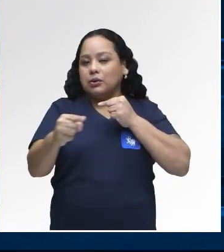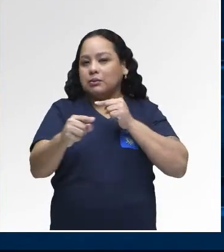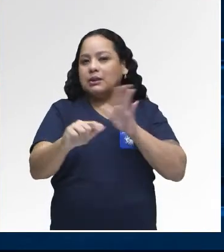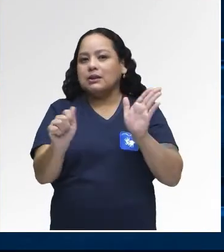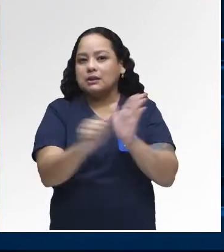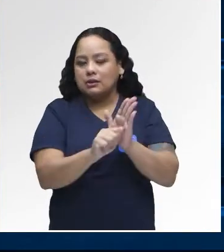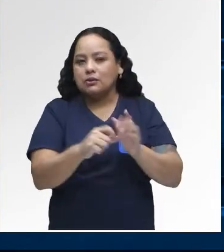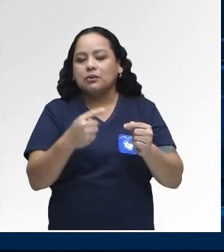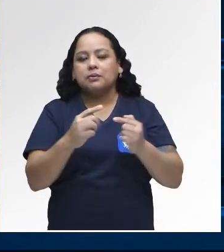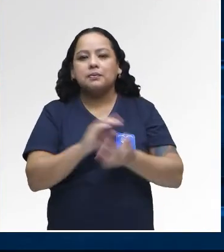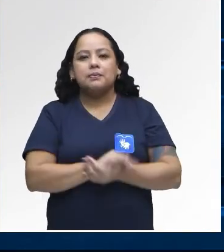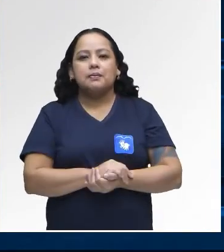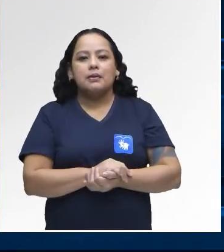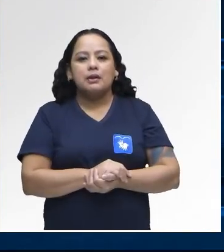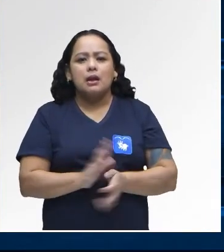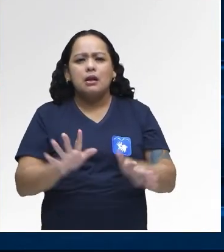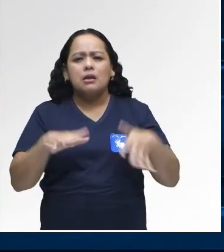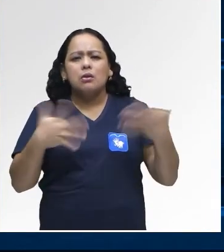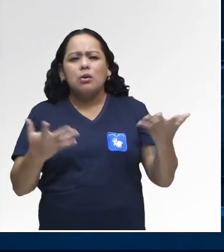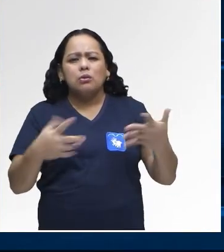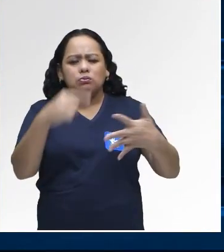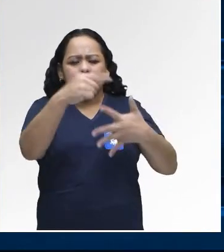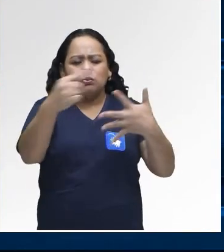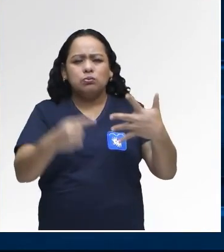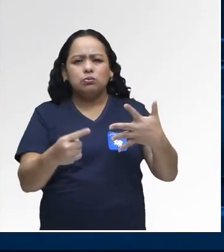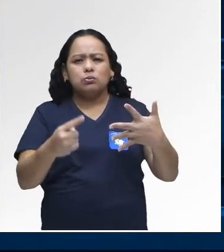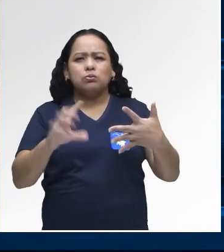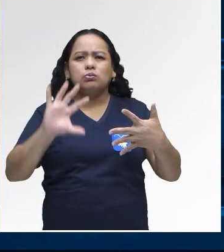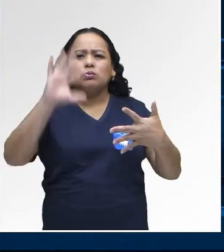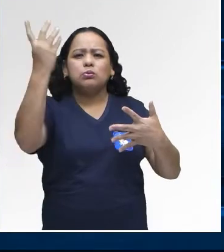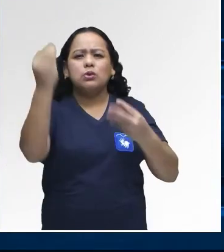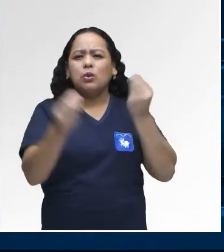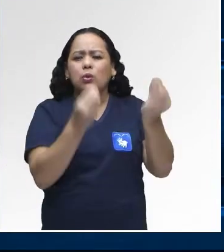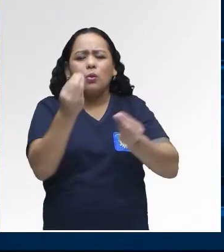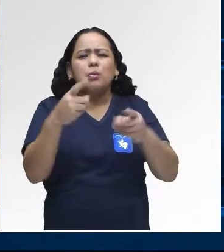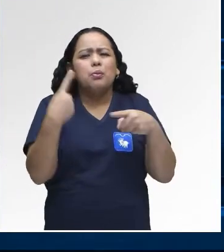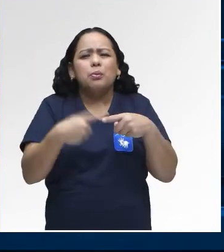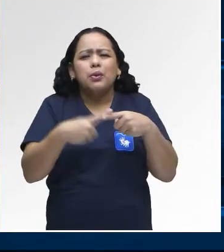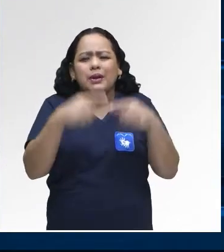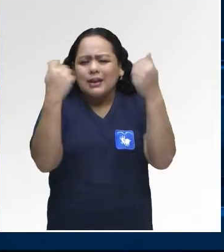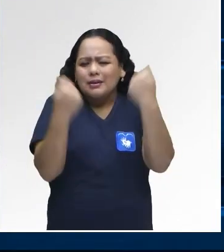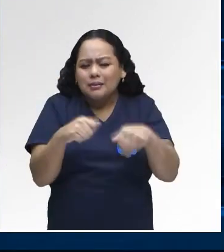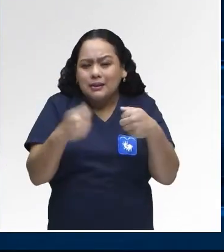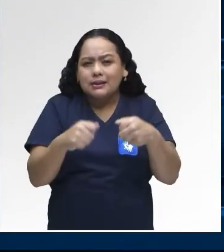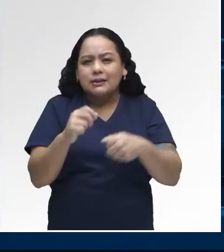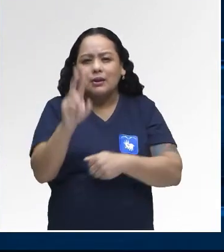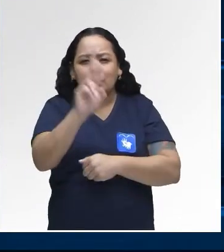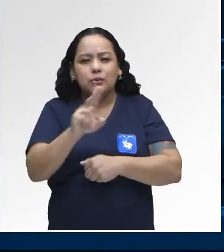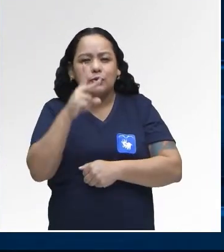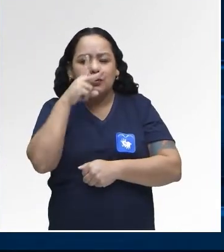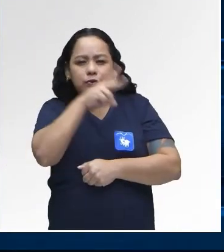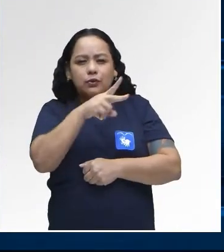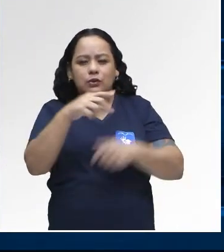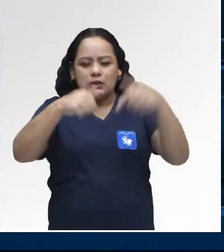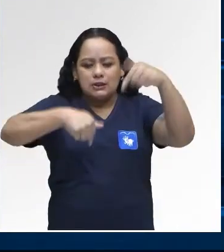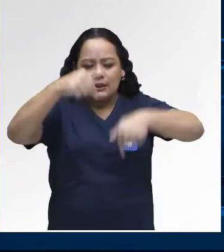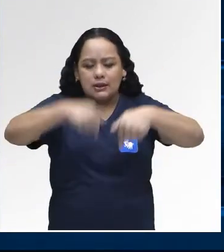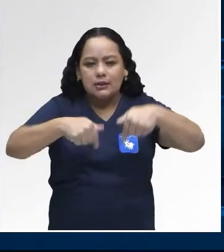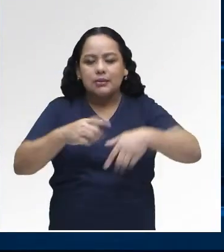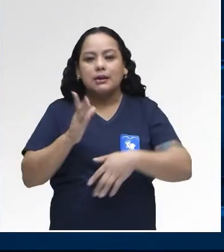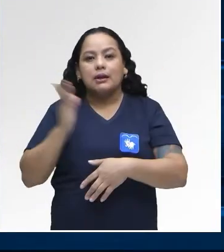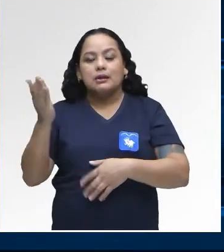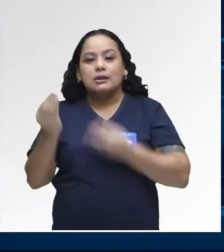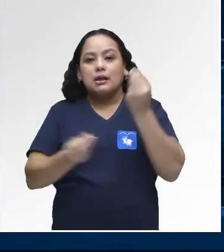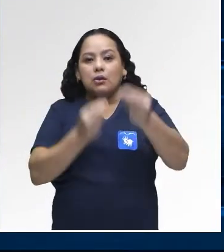né? E quais são as causas da dependência? A dependência química é uma